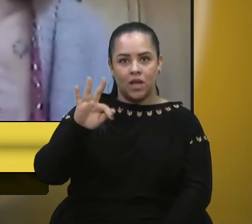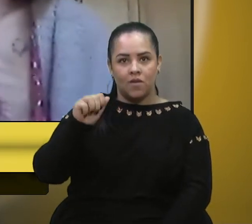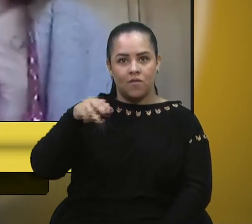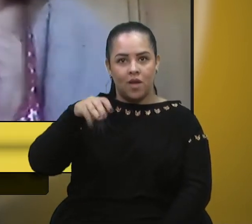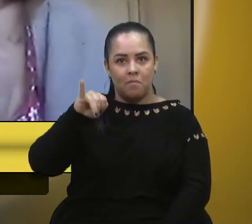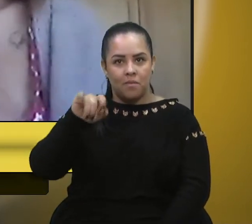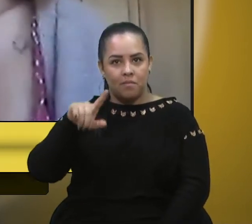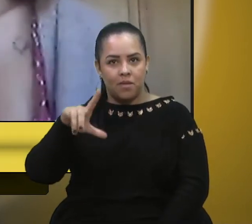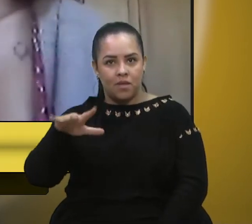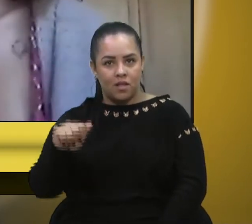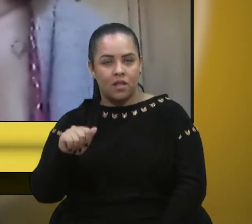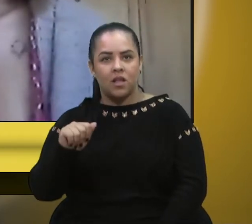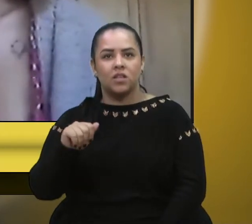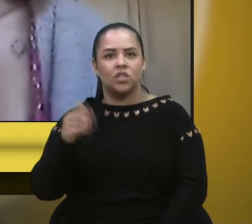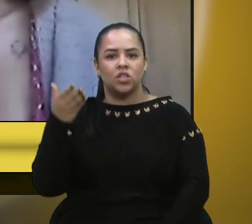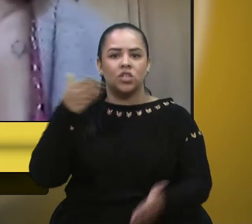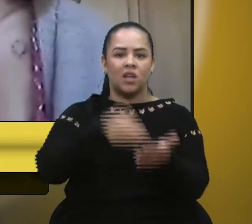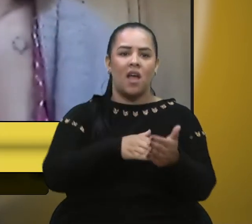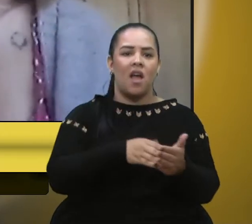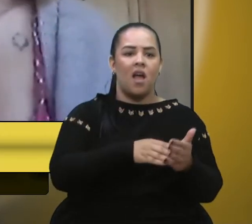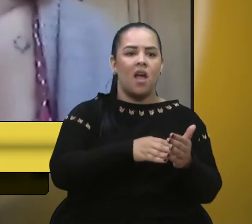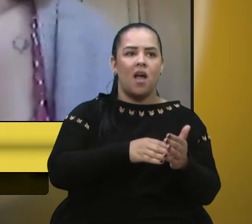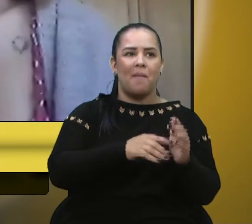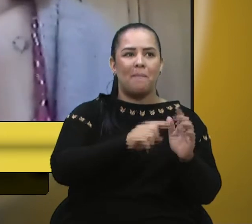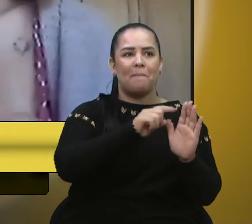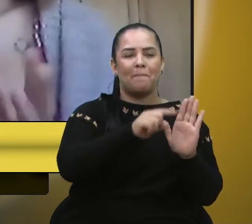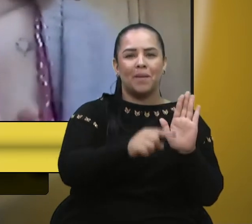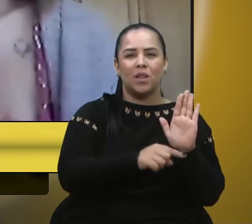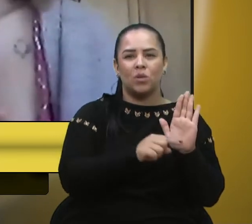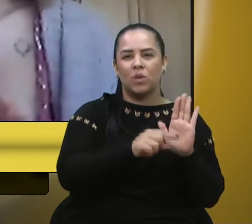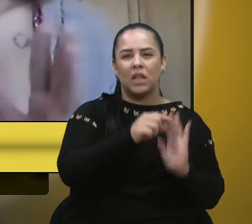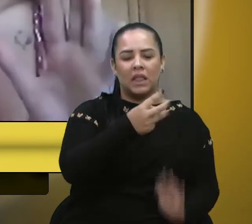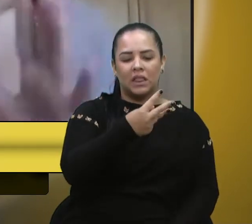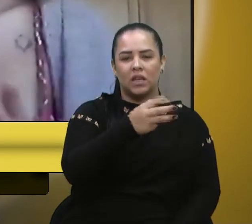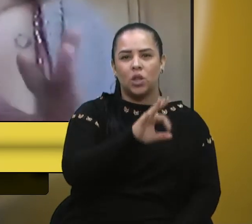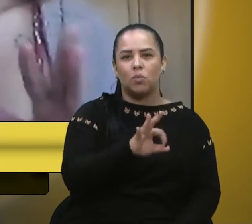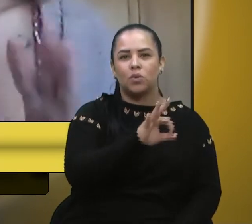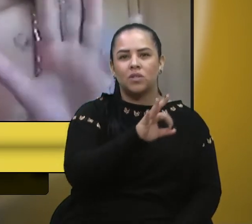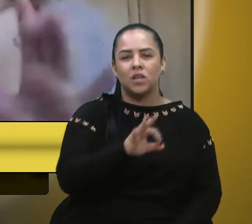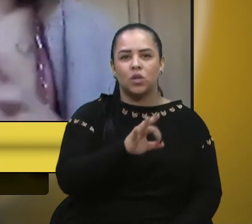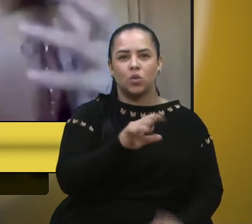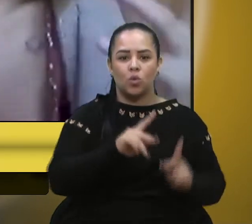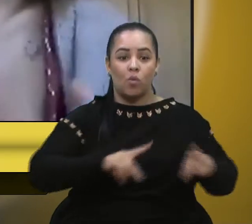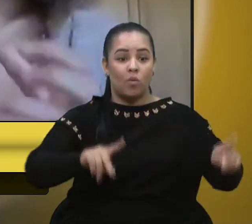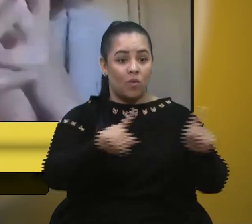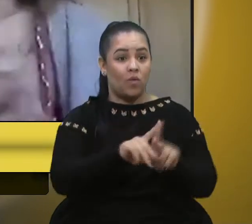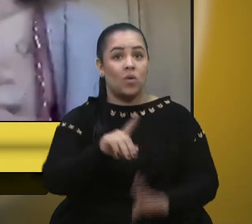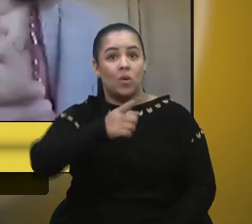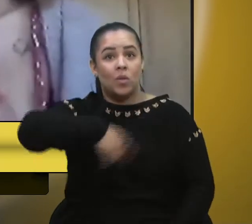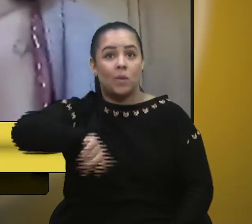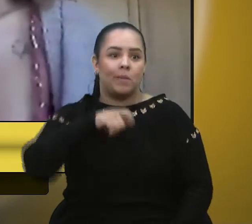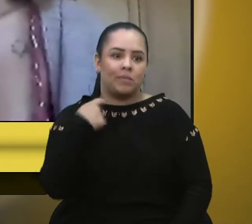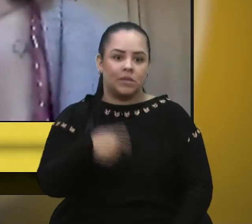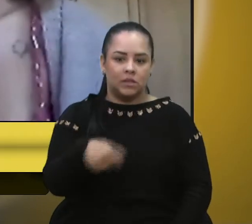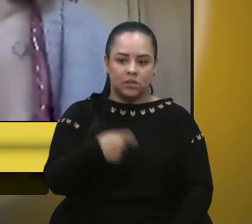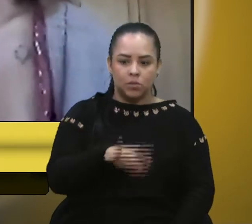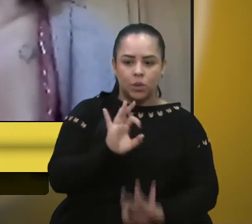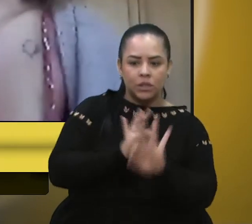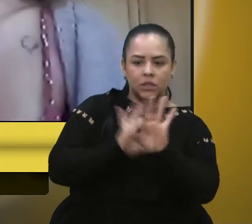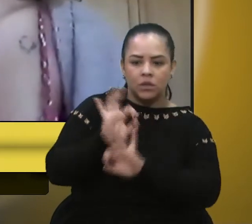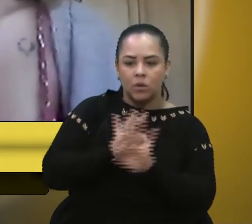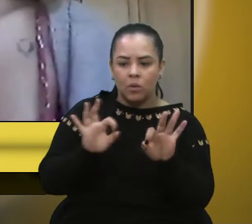3% da nossa população. Então, isso também demonstra que nós precisamos de um mapeamento ainda maior das